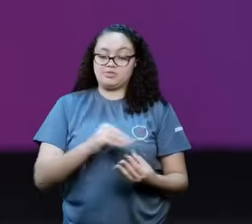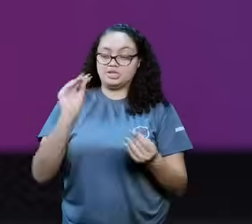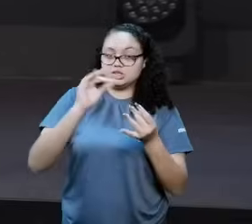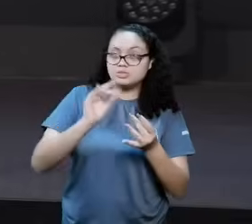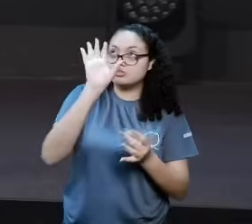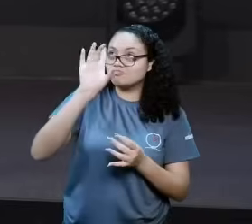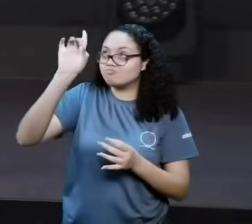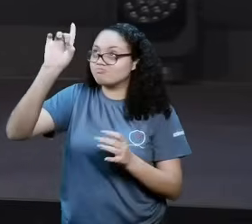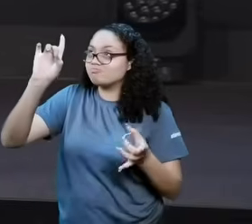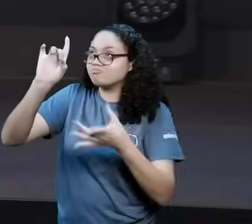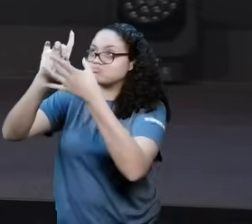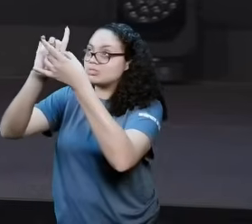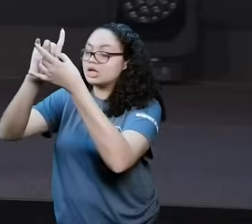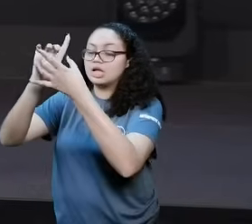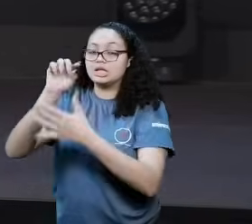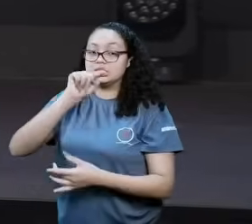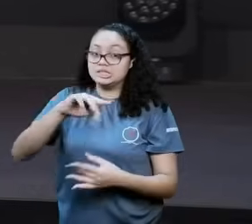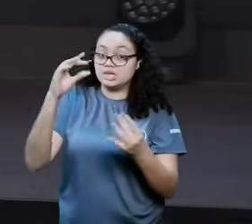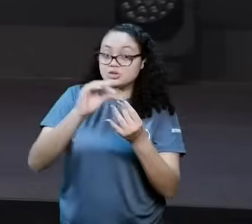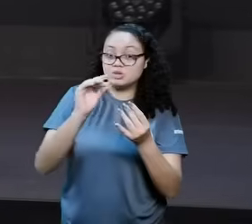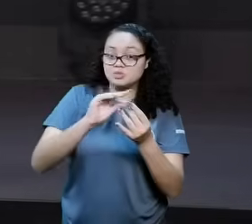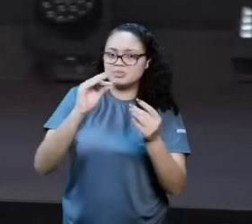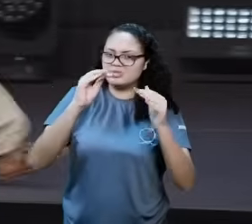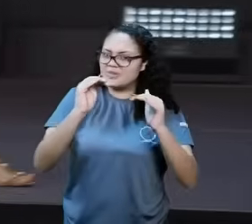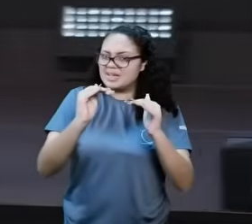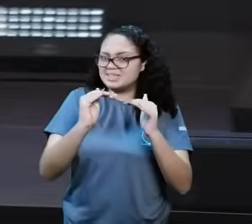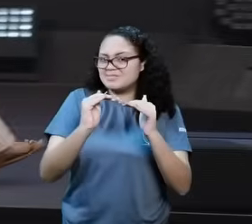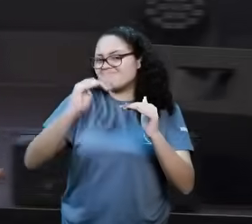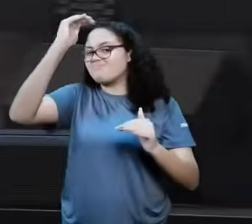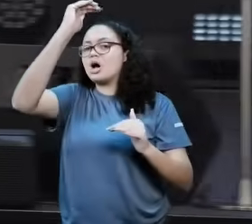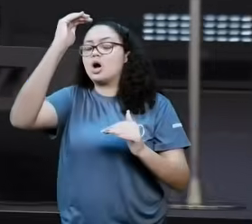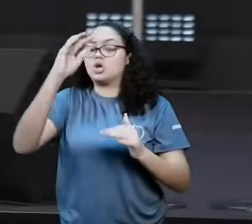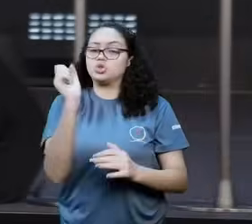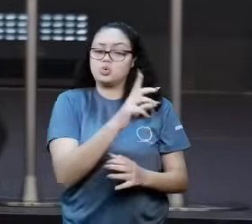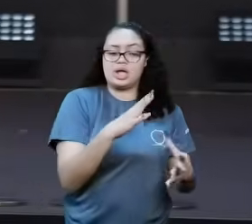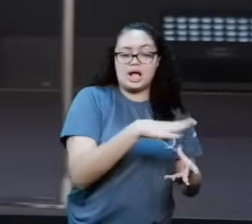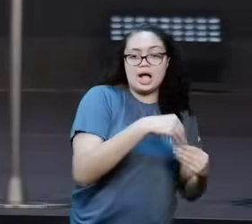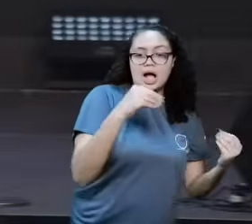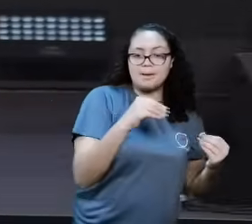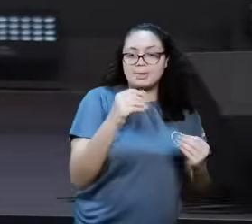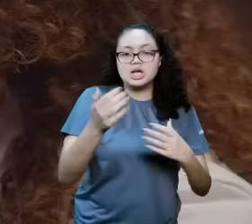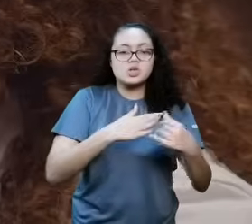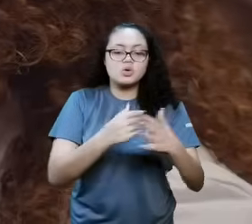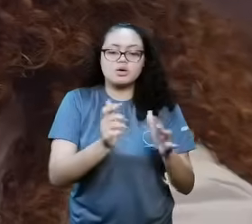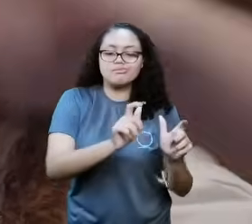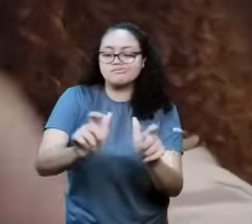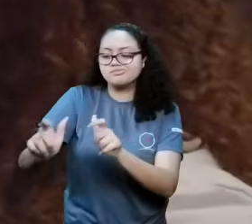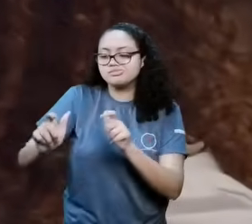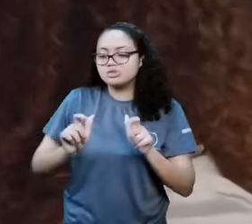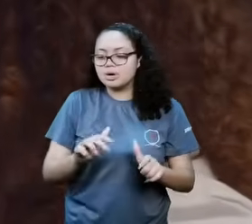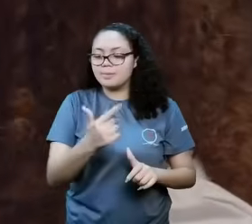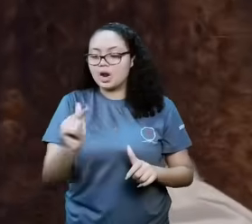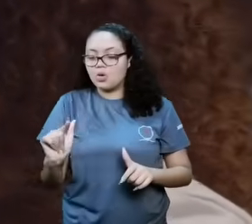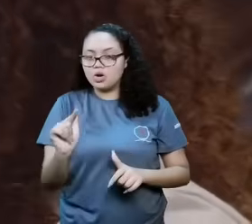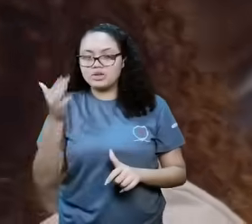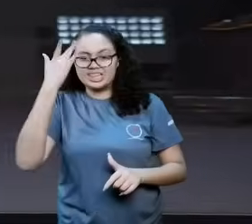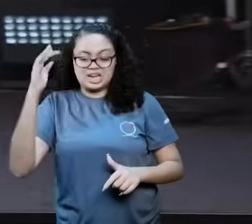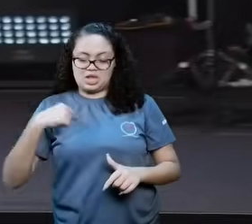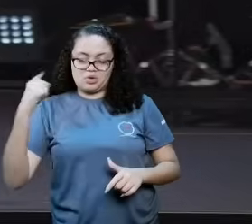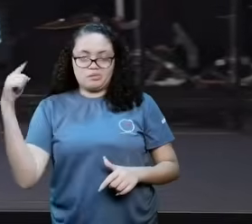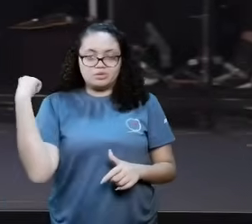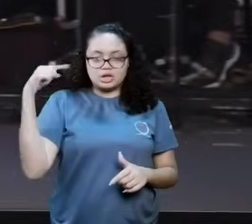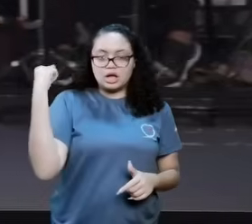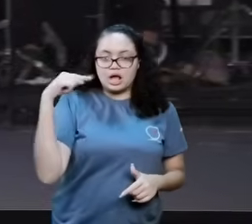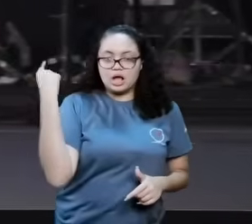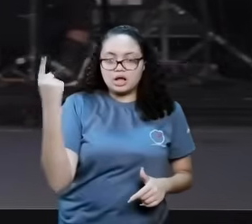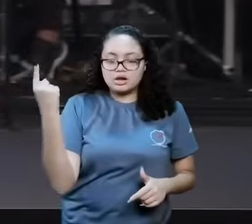com Deus, seu espírito dominará sobre a sua alma em qualquer região, em qualquer esfera. Para ninguém achar que eu sou maluca, ou só